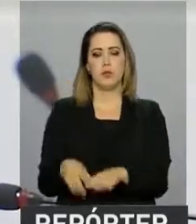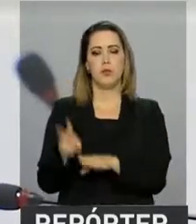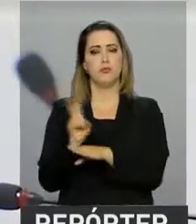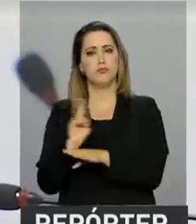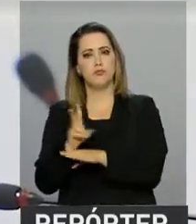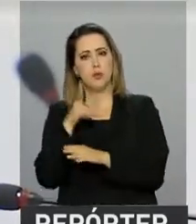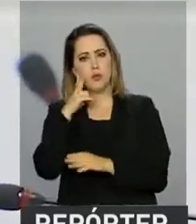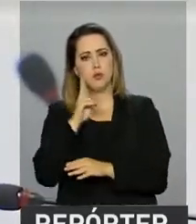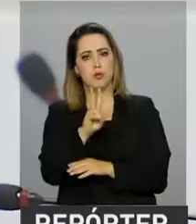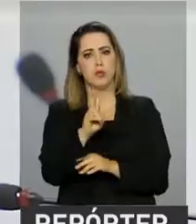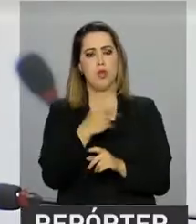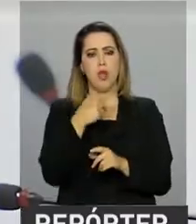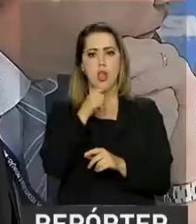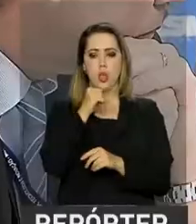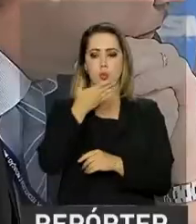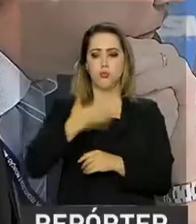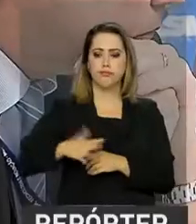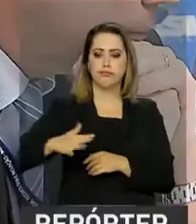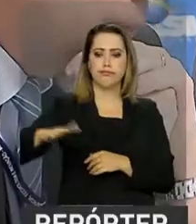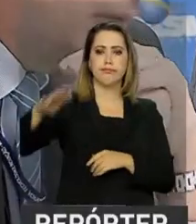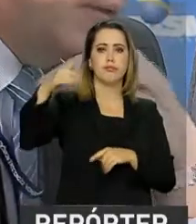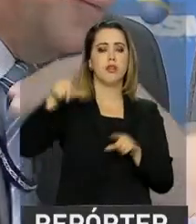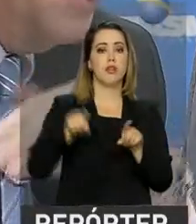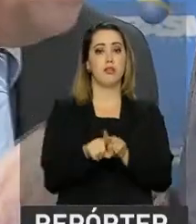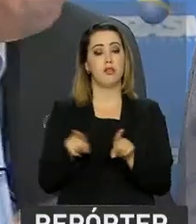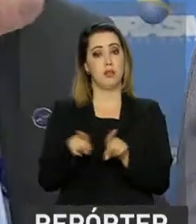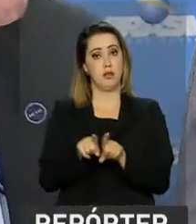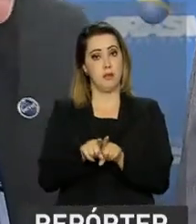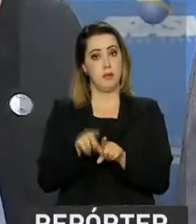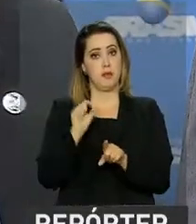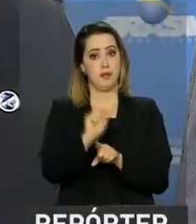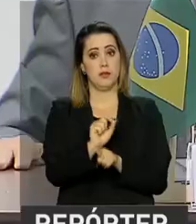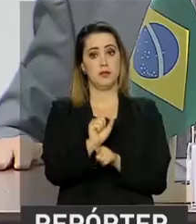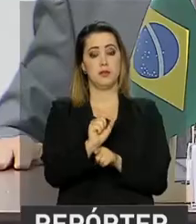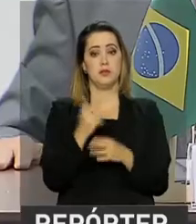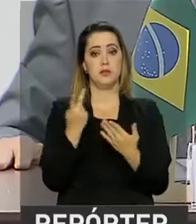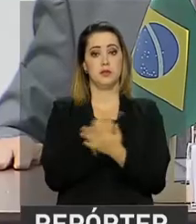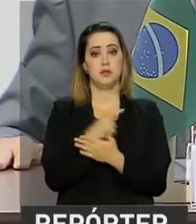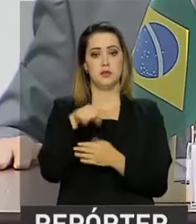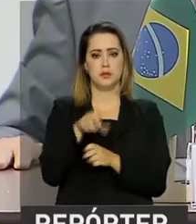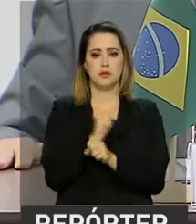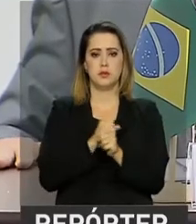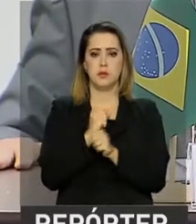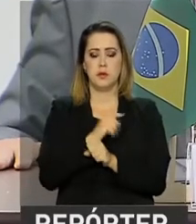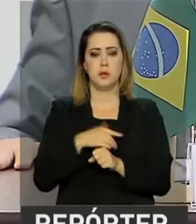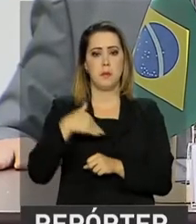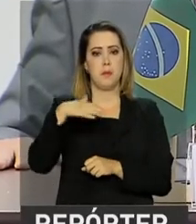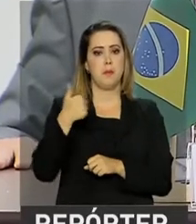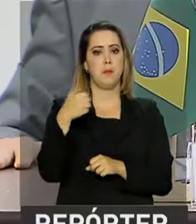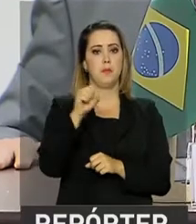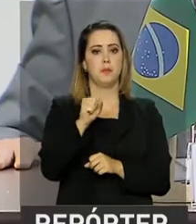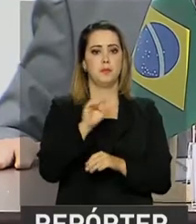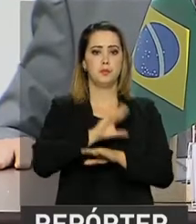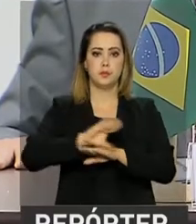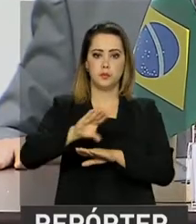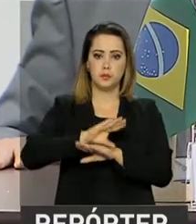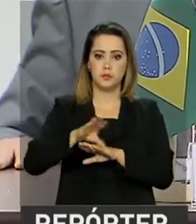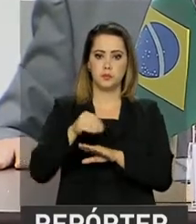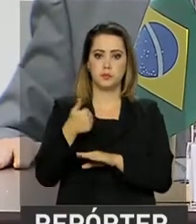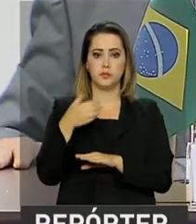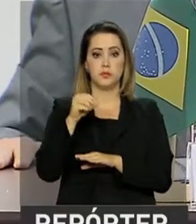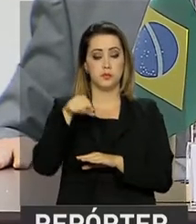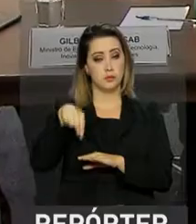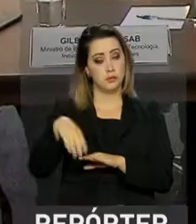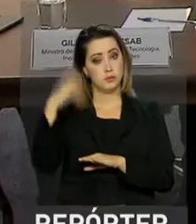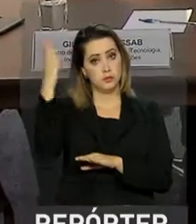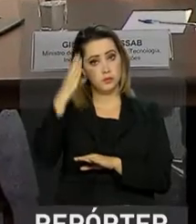em oceanos os planos incluem ainda realizar este ano mais 18 cursos sendo 10 aqui no